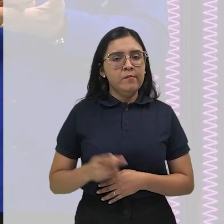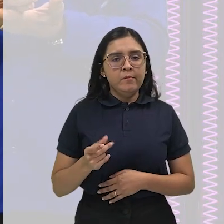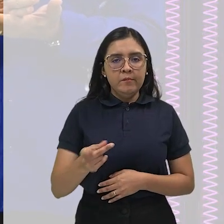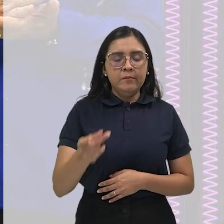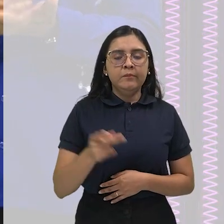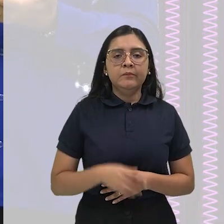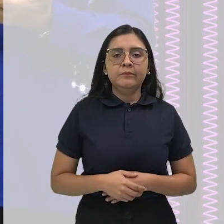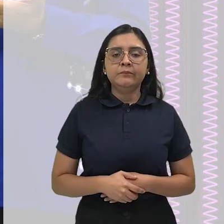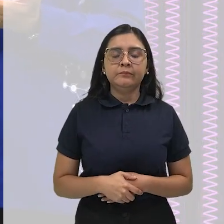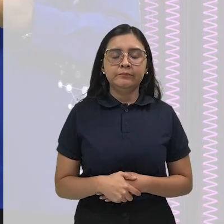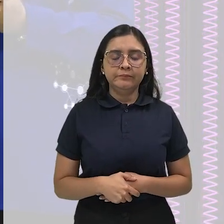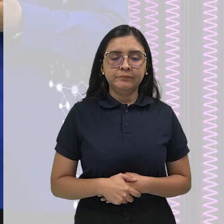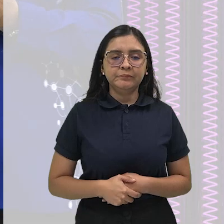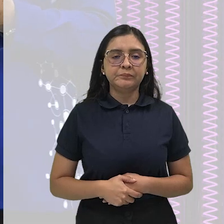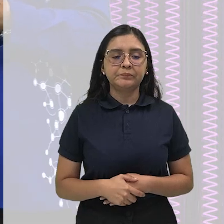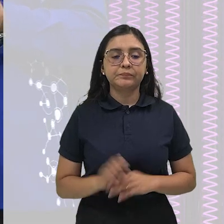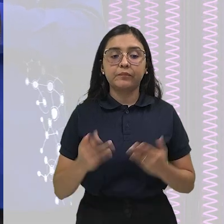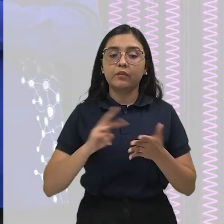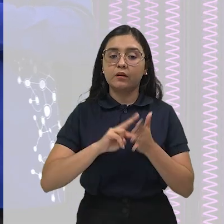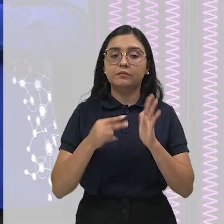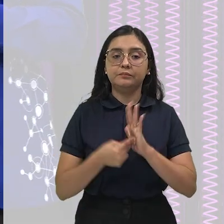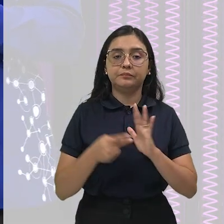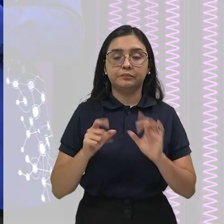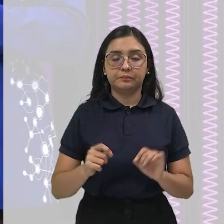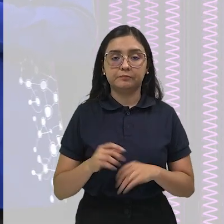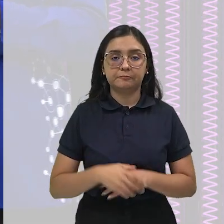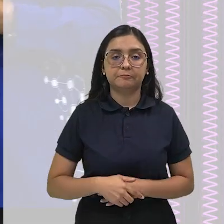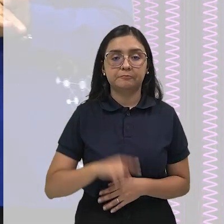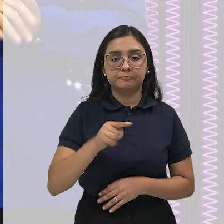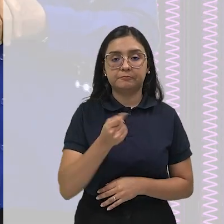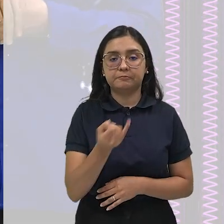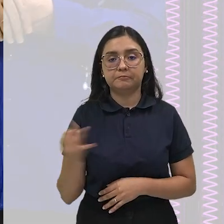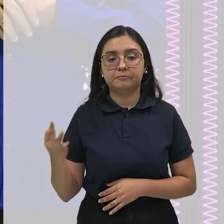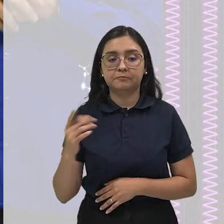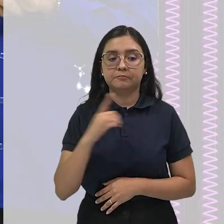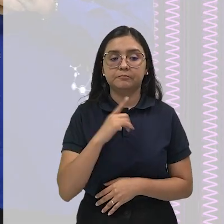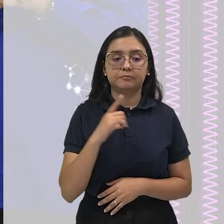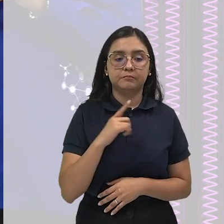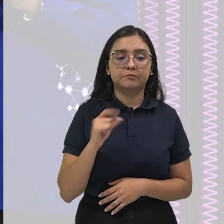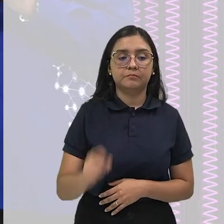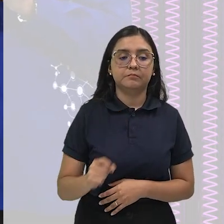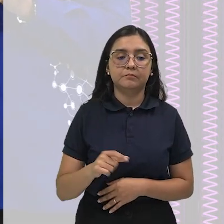Infinito, né? O que significa? Que a parte decimal, ela